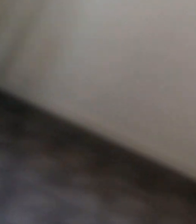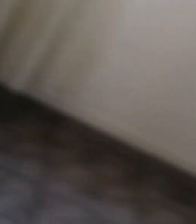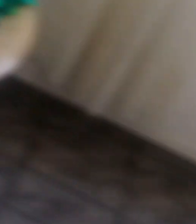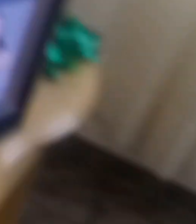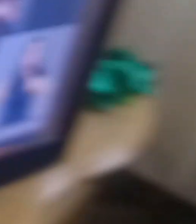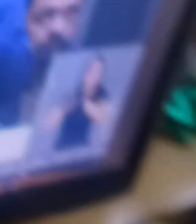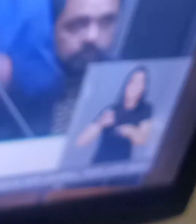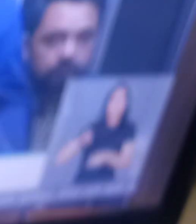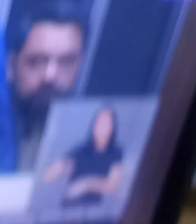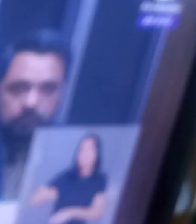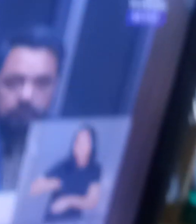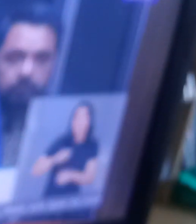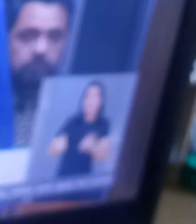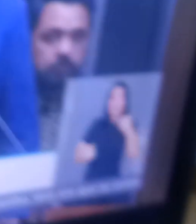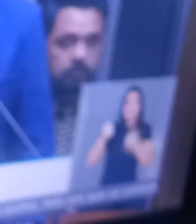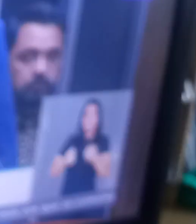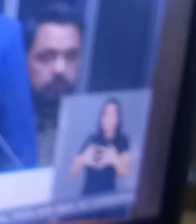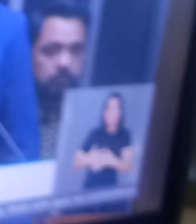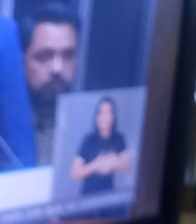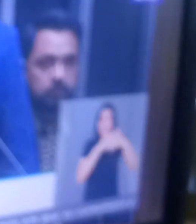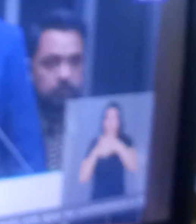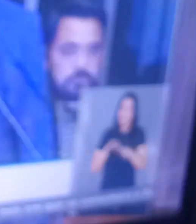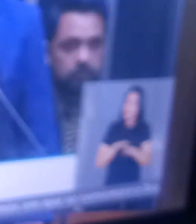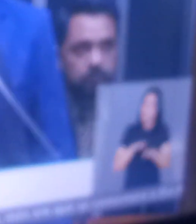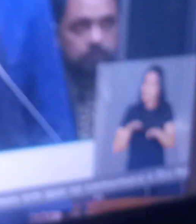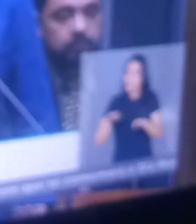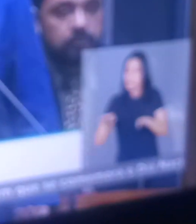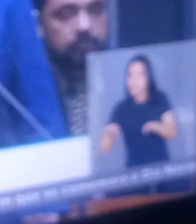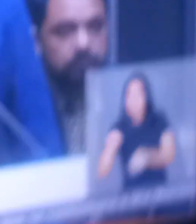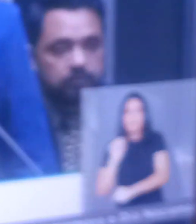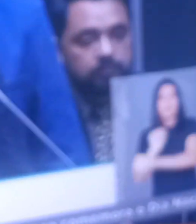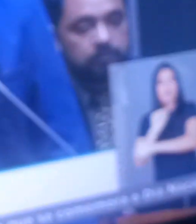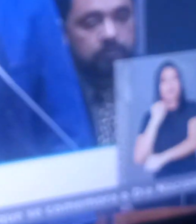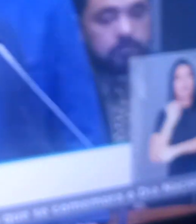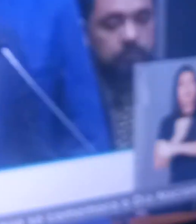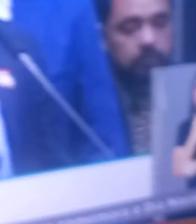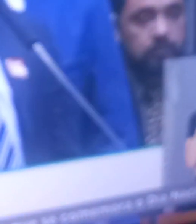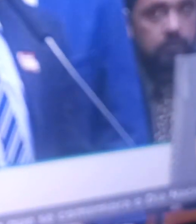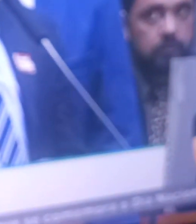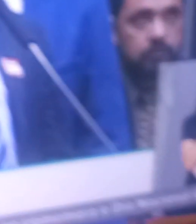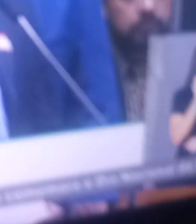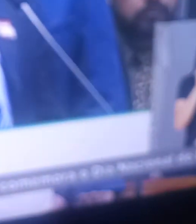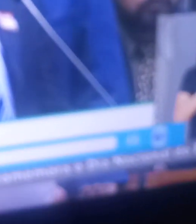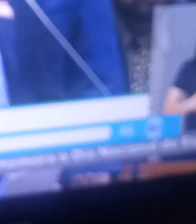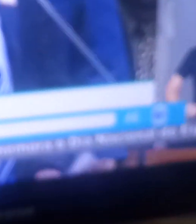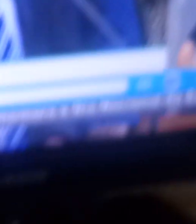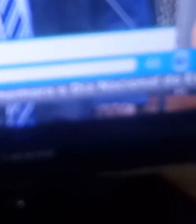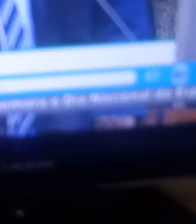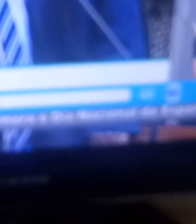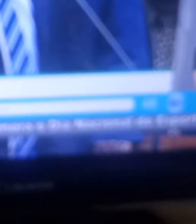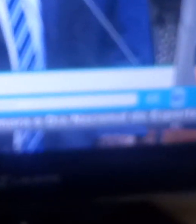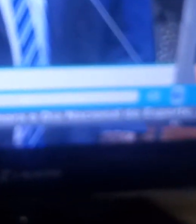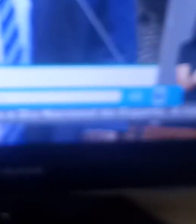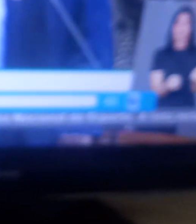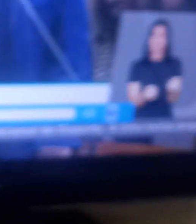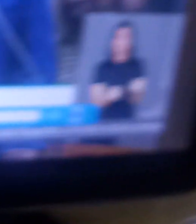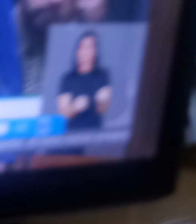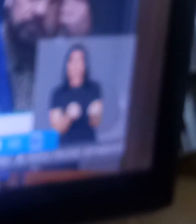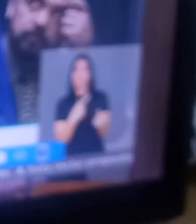dias. Nós estamos só pedindo a reivindicação que o governo atenda para